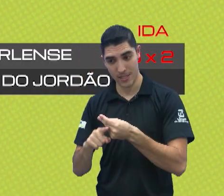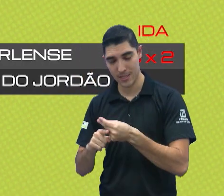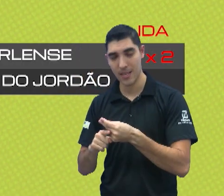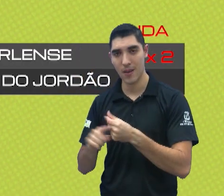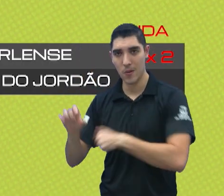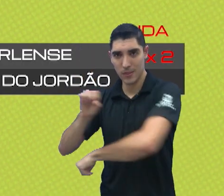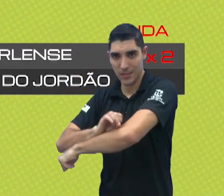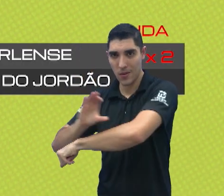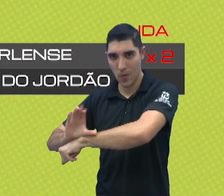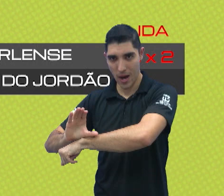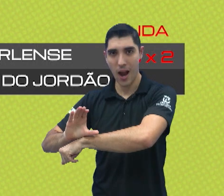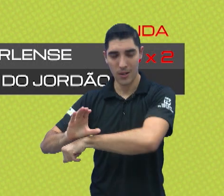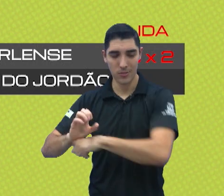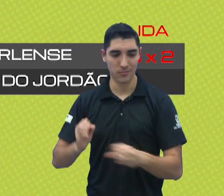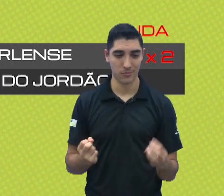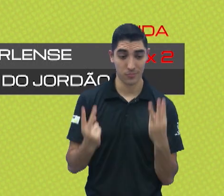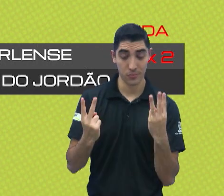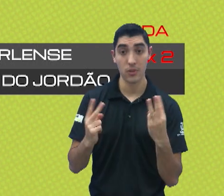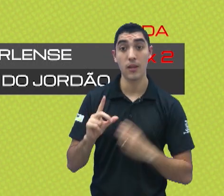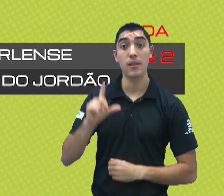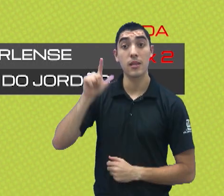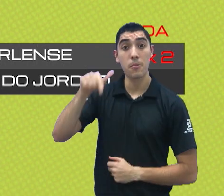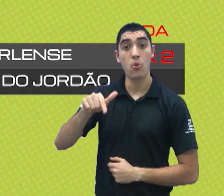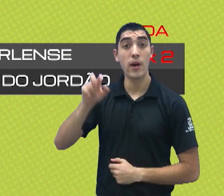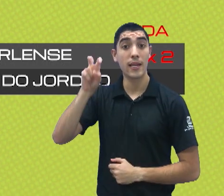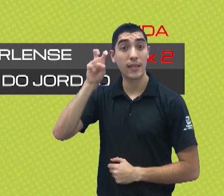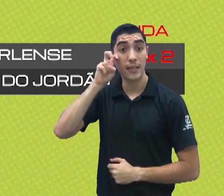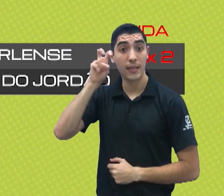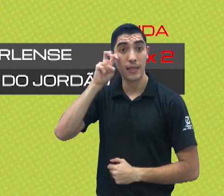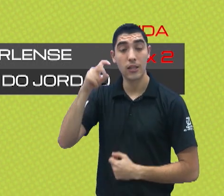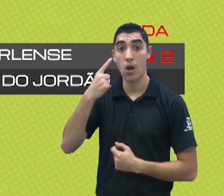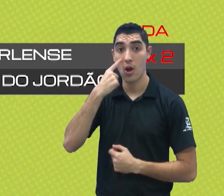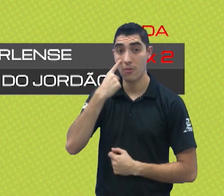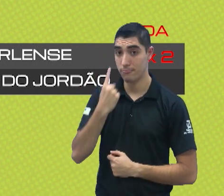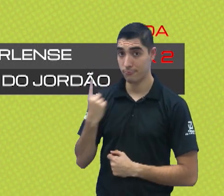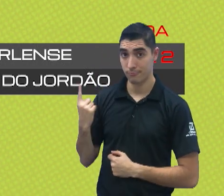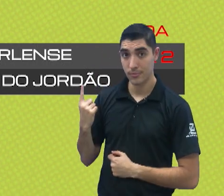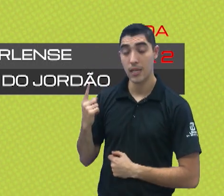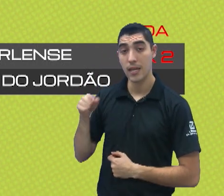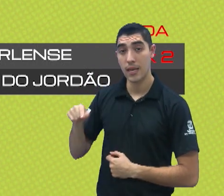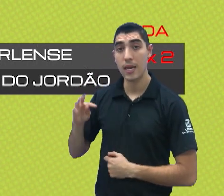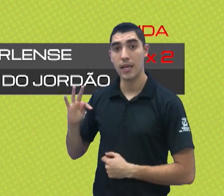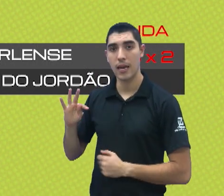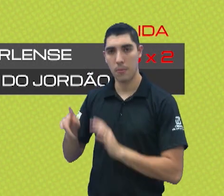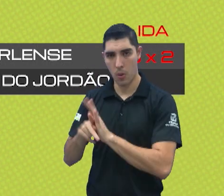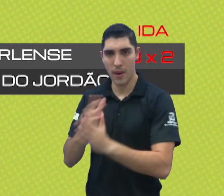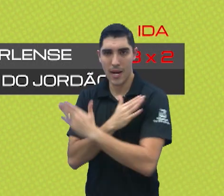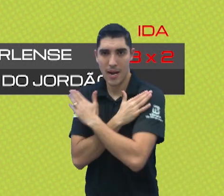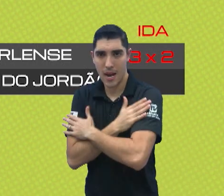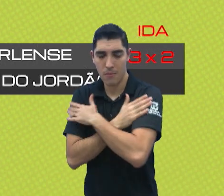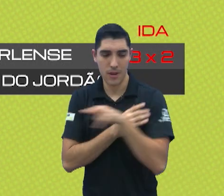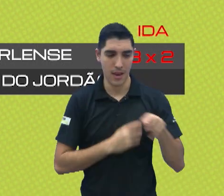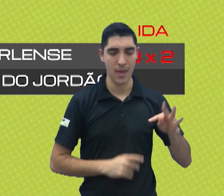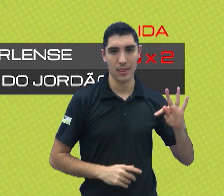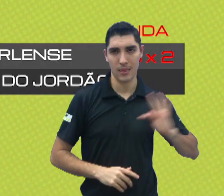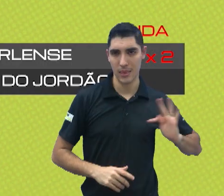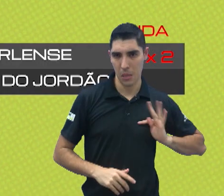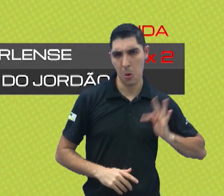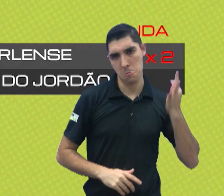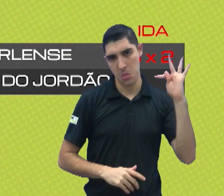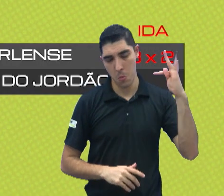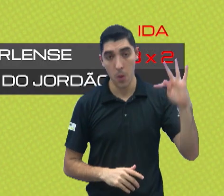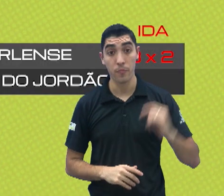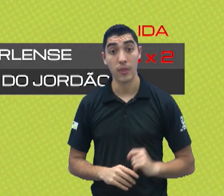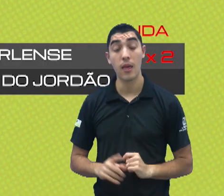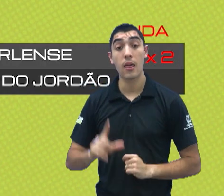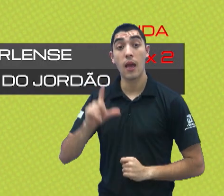por 3-2. Na quinta-feira, o Campos do Jordão recebe o Taboão no jogo 1. O São José já amanhã decide se vai ou não